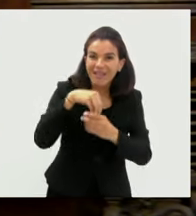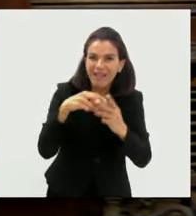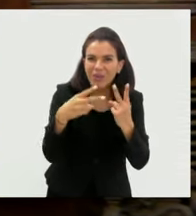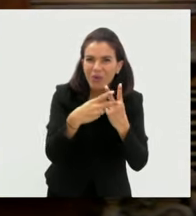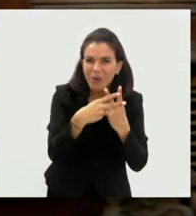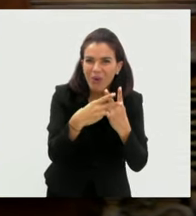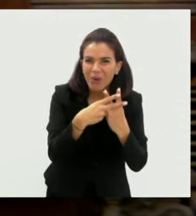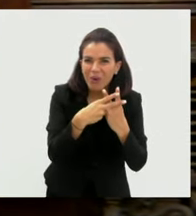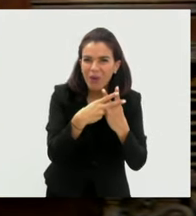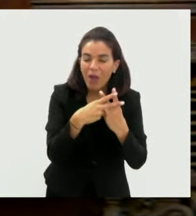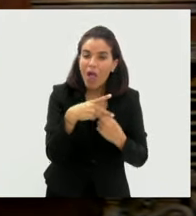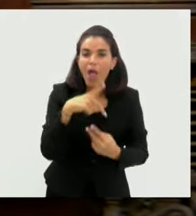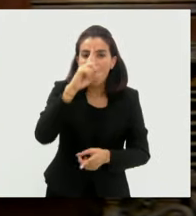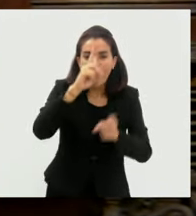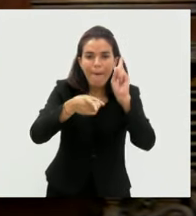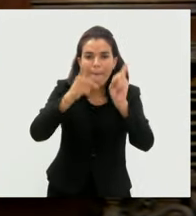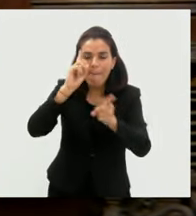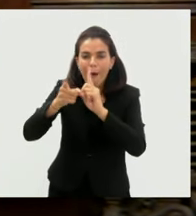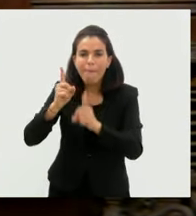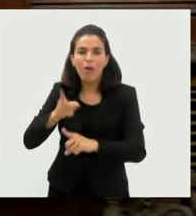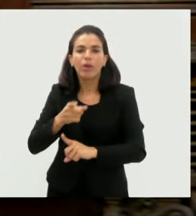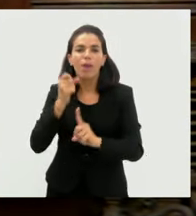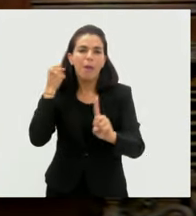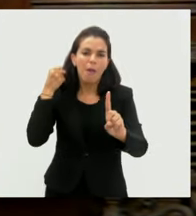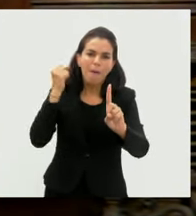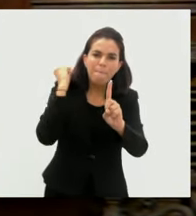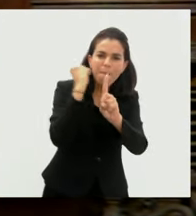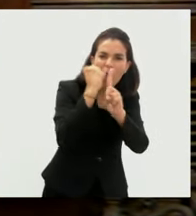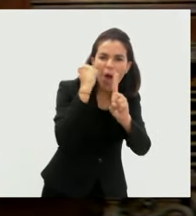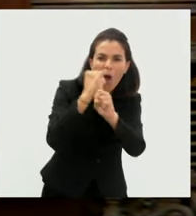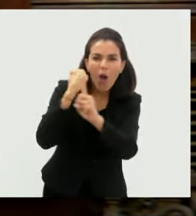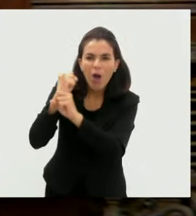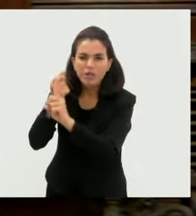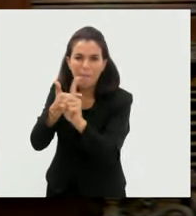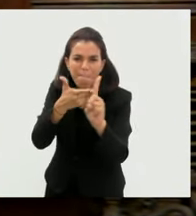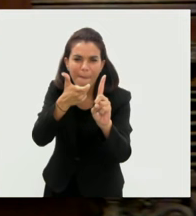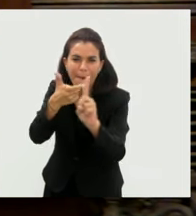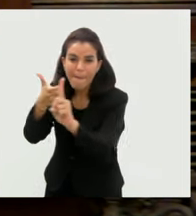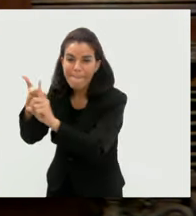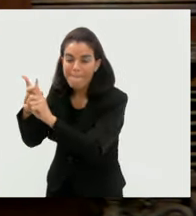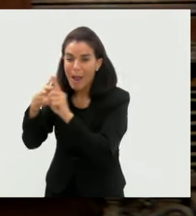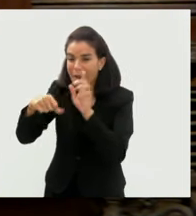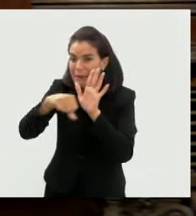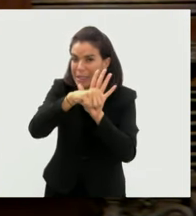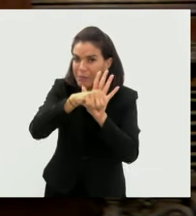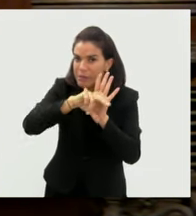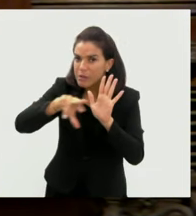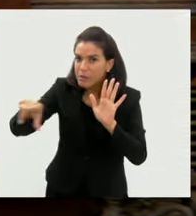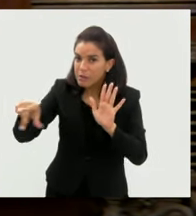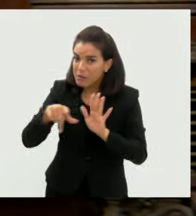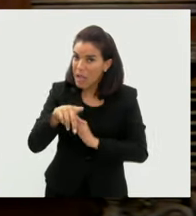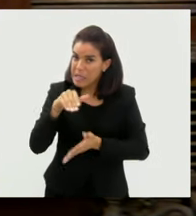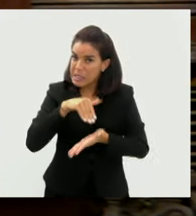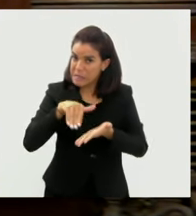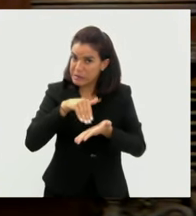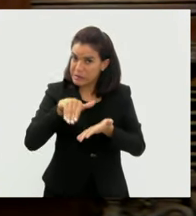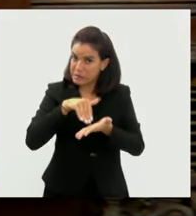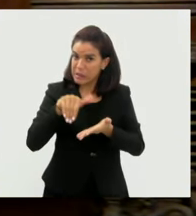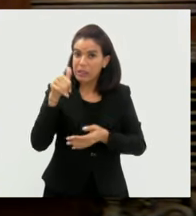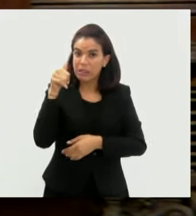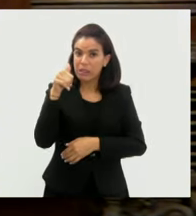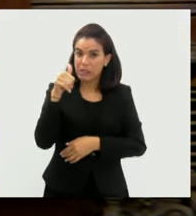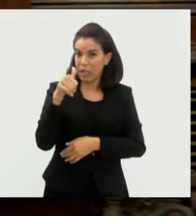ordenadas mortes, crimes, invasões, e isso com a anuência da secretária estadual de administração